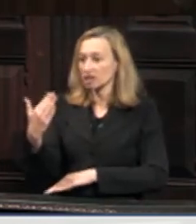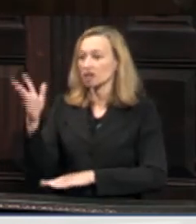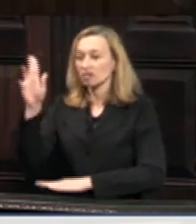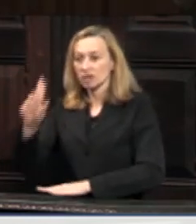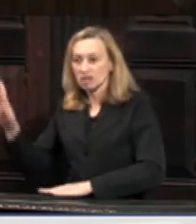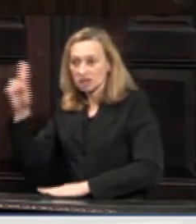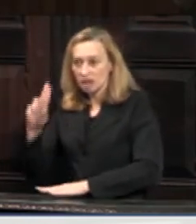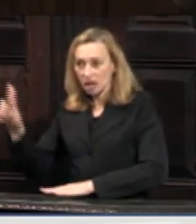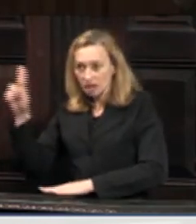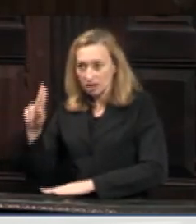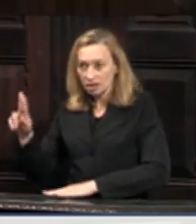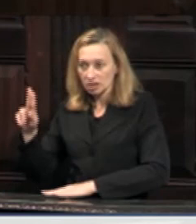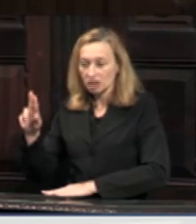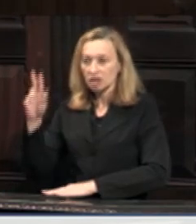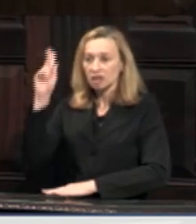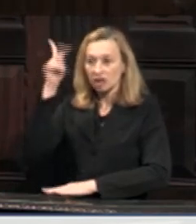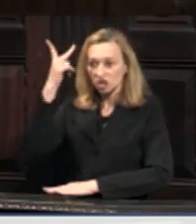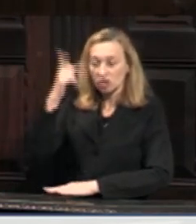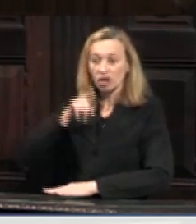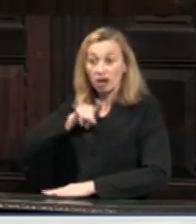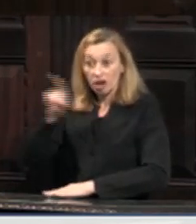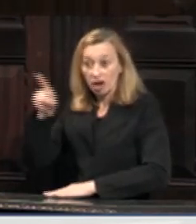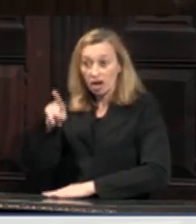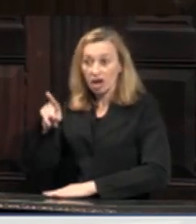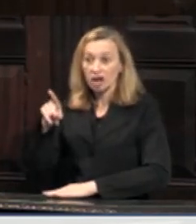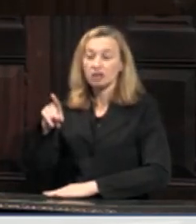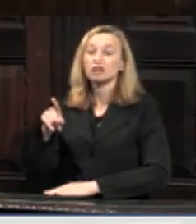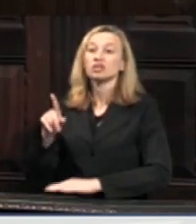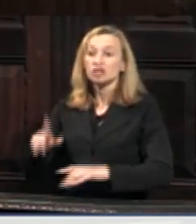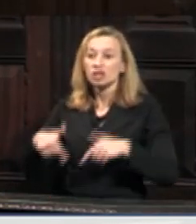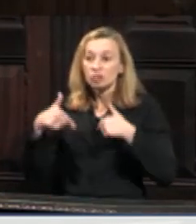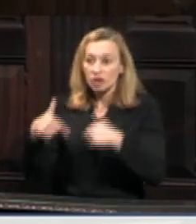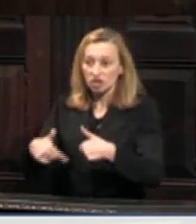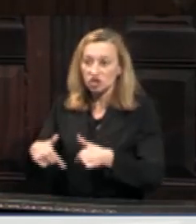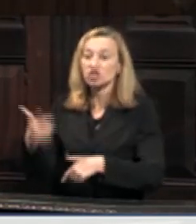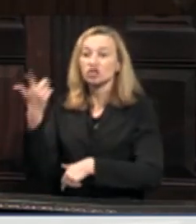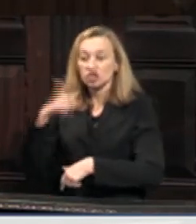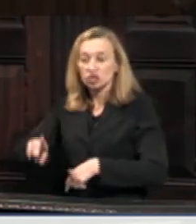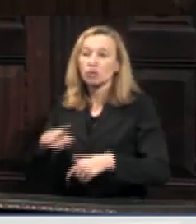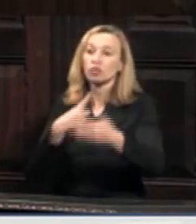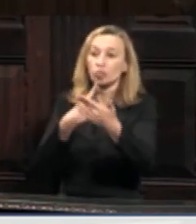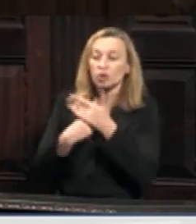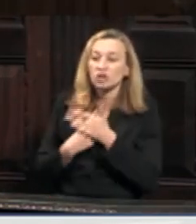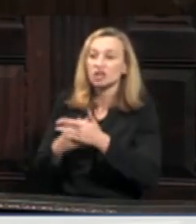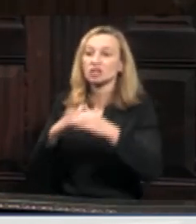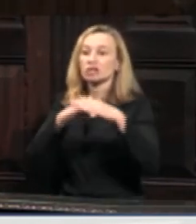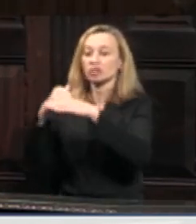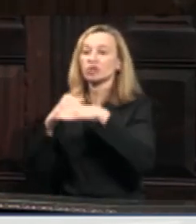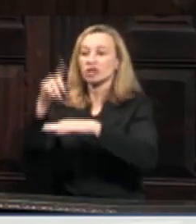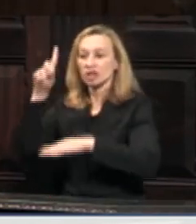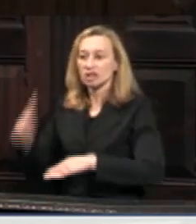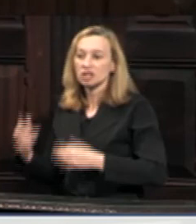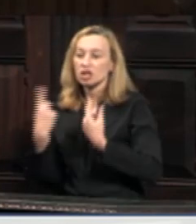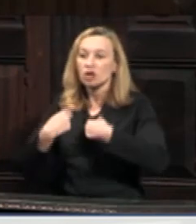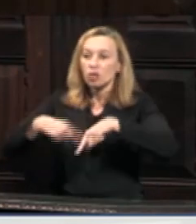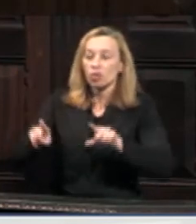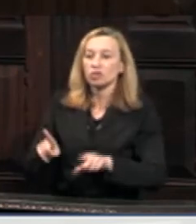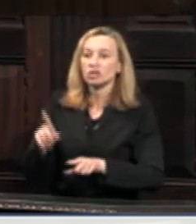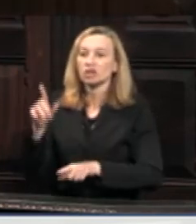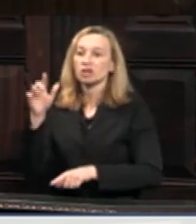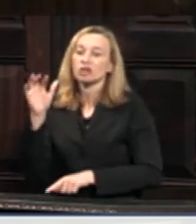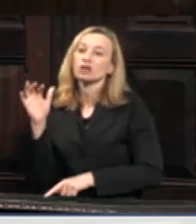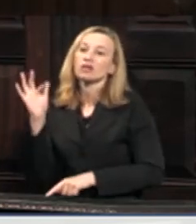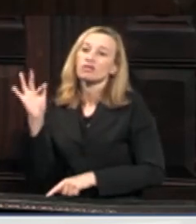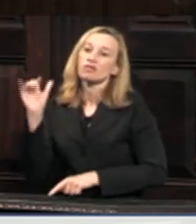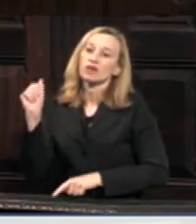a histórica Faculdade de Direito da UF, um ato, mais um ato em defesa da democracia, contra o fascismo, contra o obscurantismo. Era o